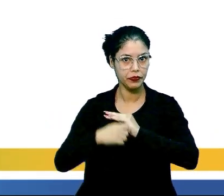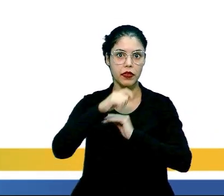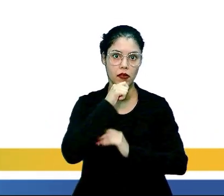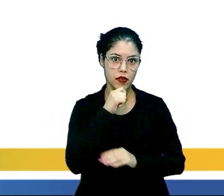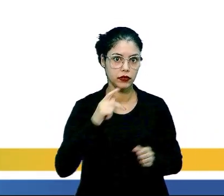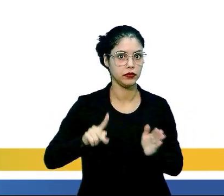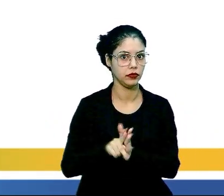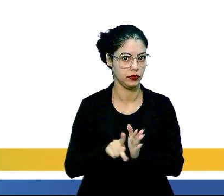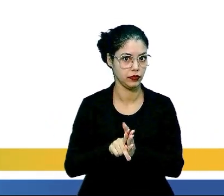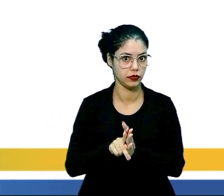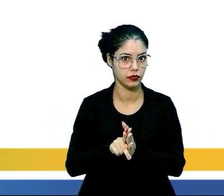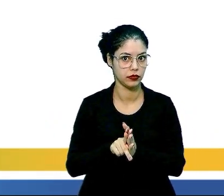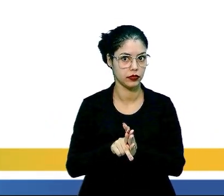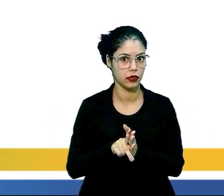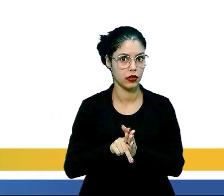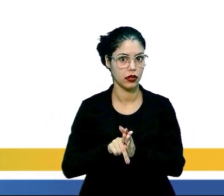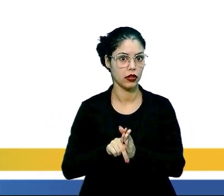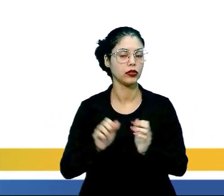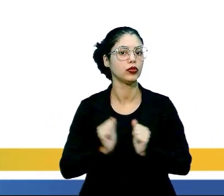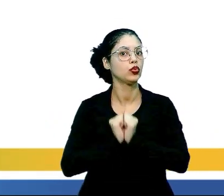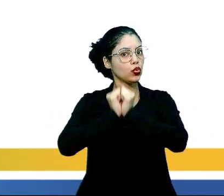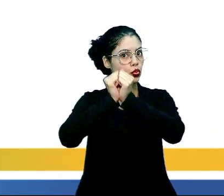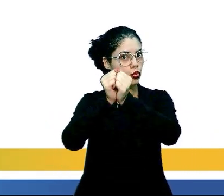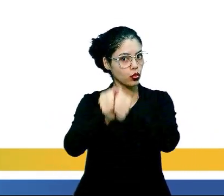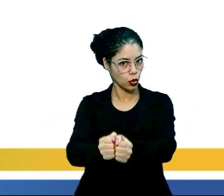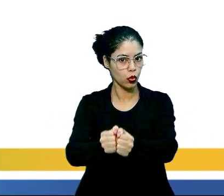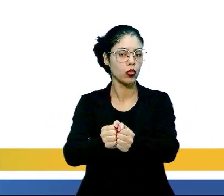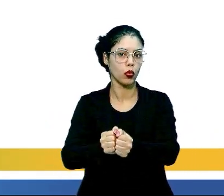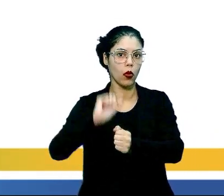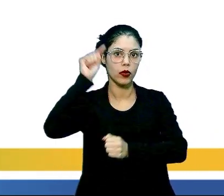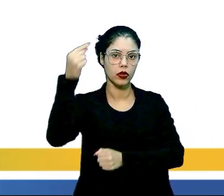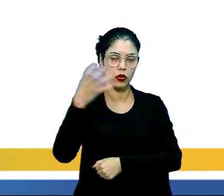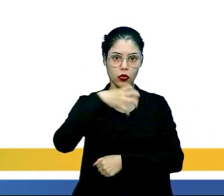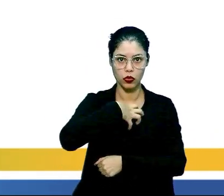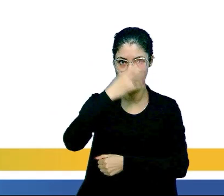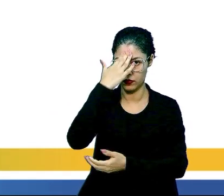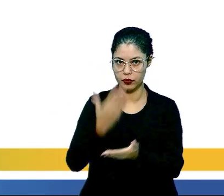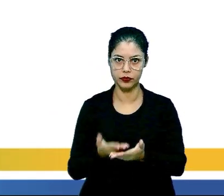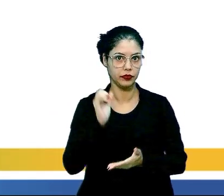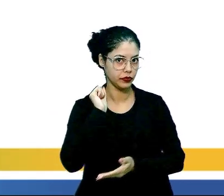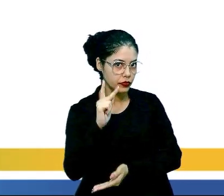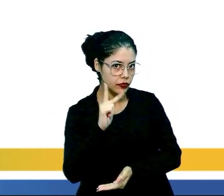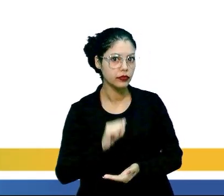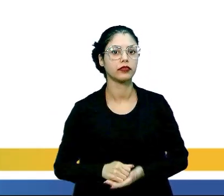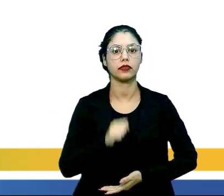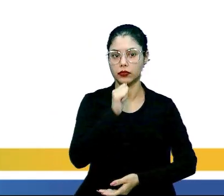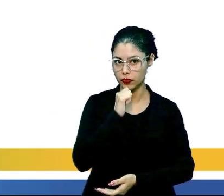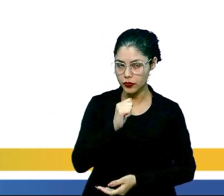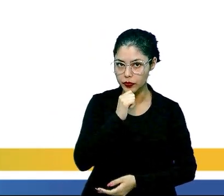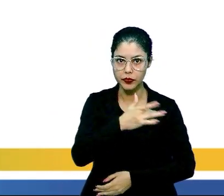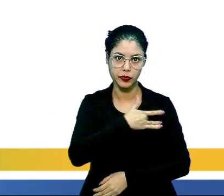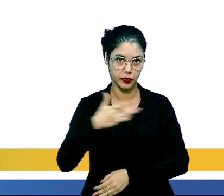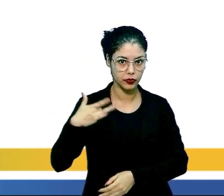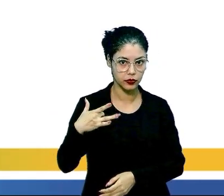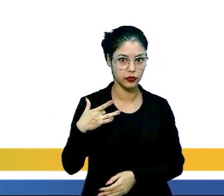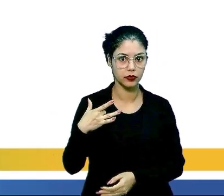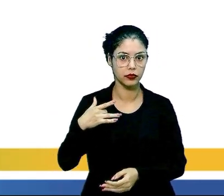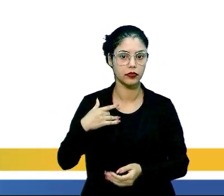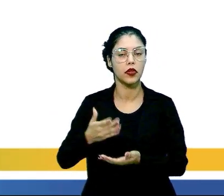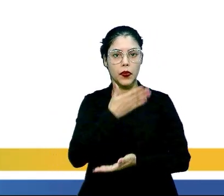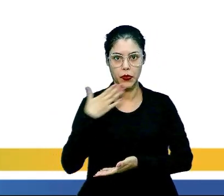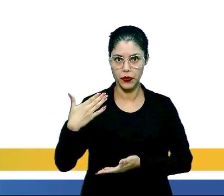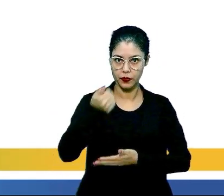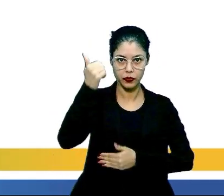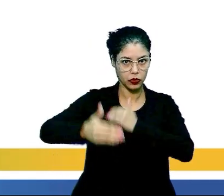inserido estão em harmonia, em sintonia com aquilo que você sente e acredita. Além disso, a saúde ela é